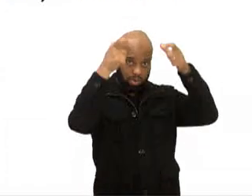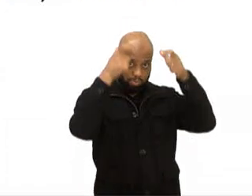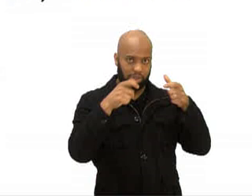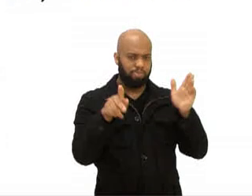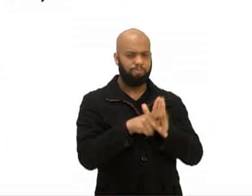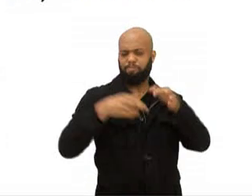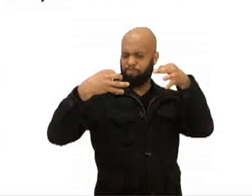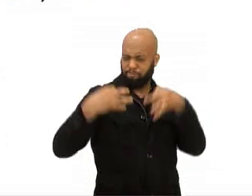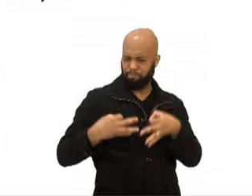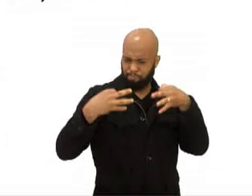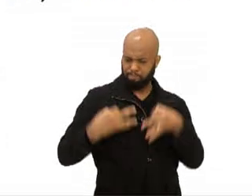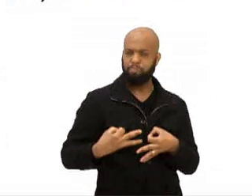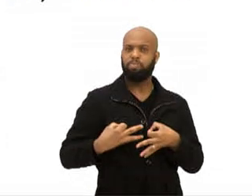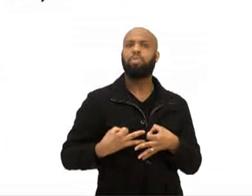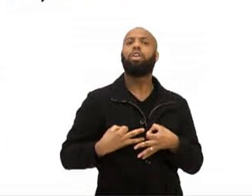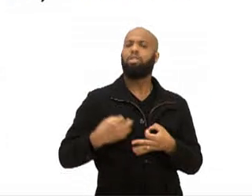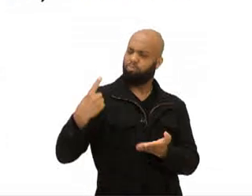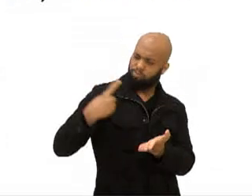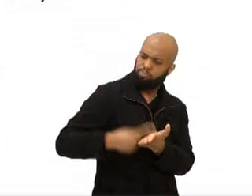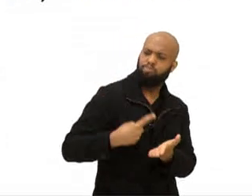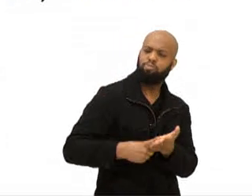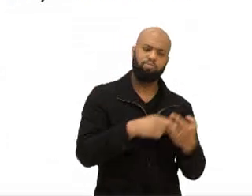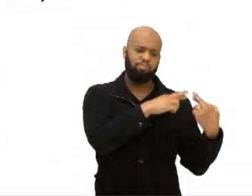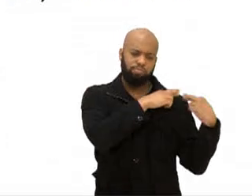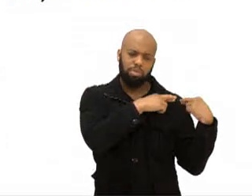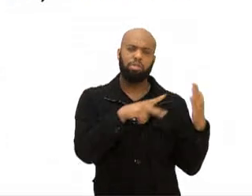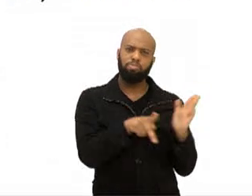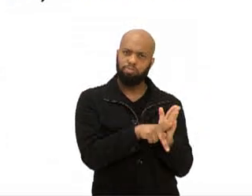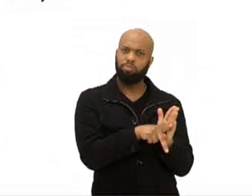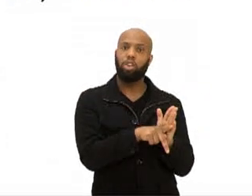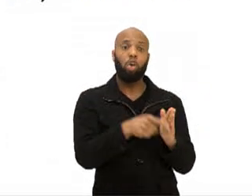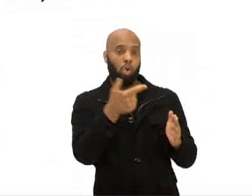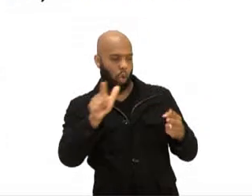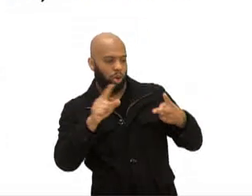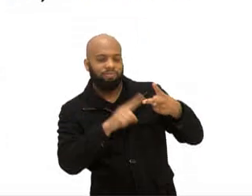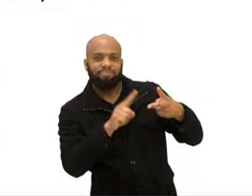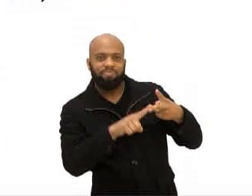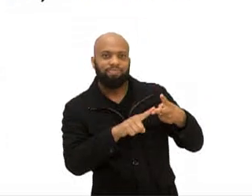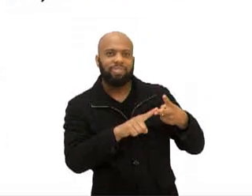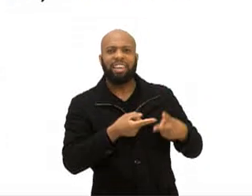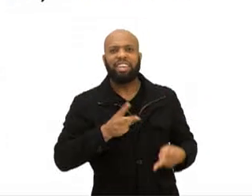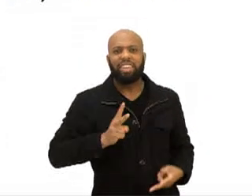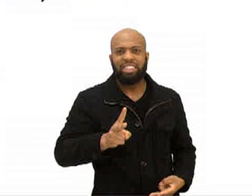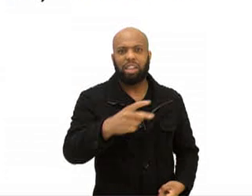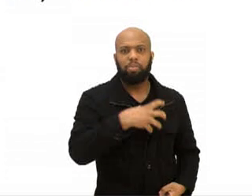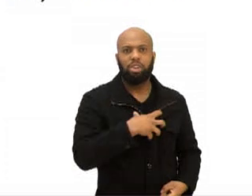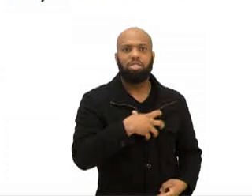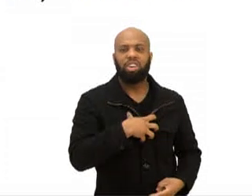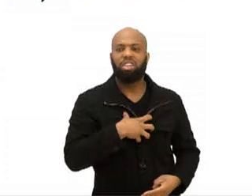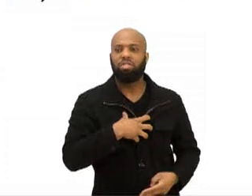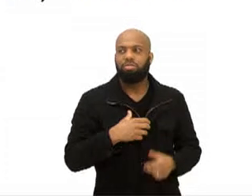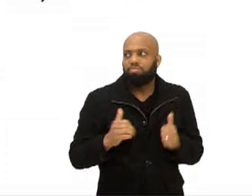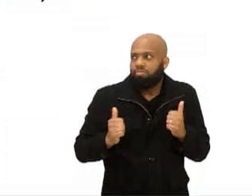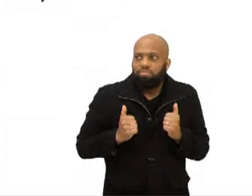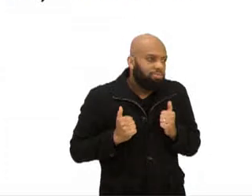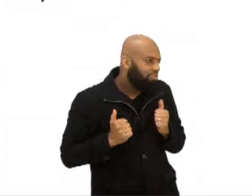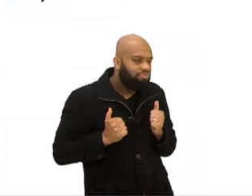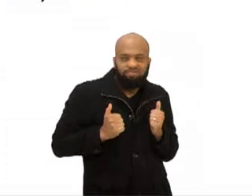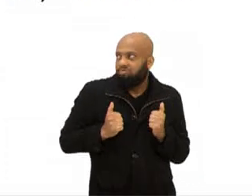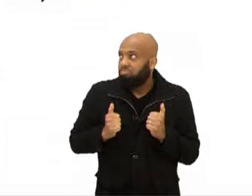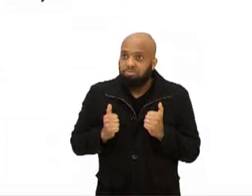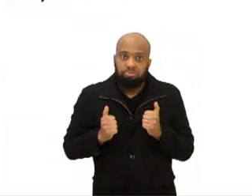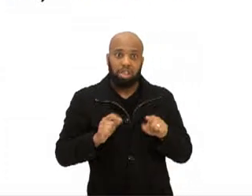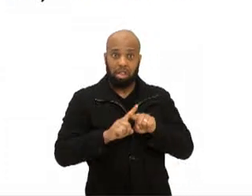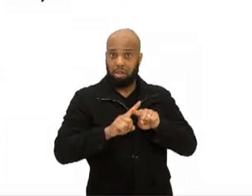herdeiro perfeito, decidido e comprometido com suas obrigações. O outro sempre fica nas sombras, tímido e